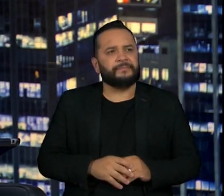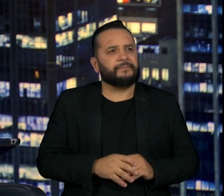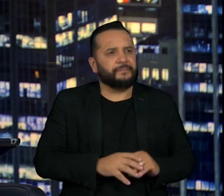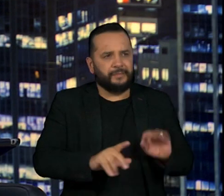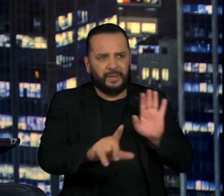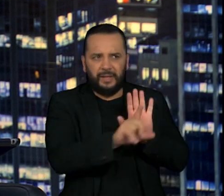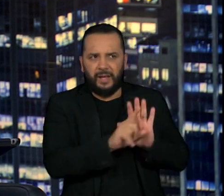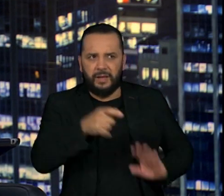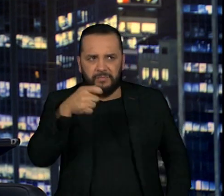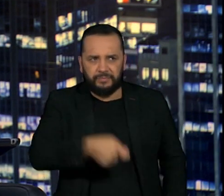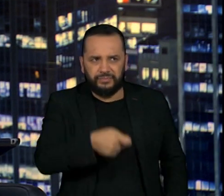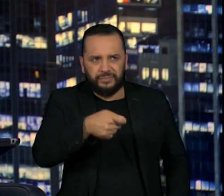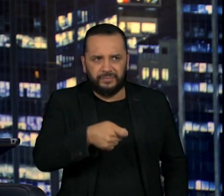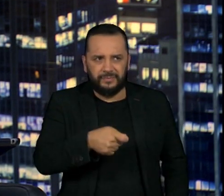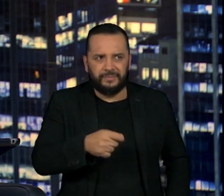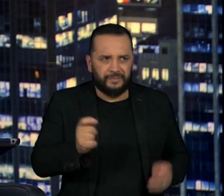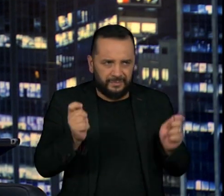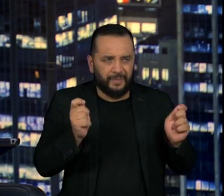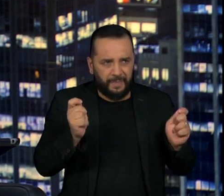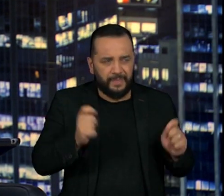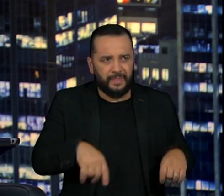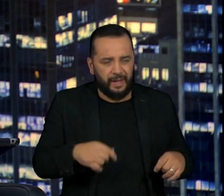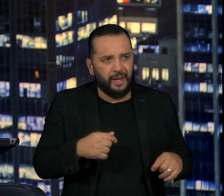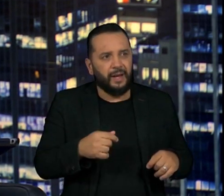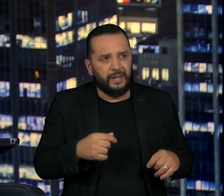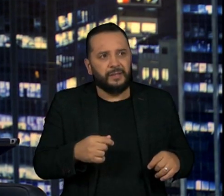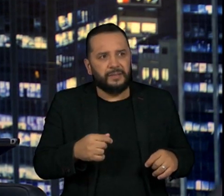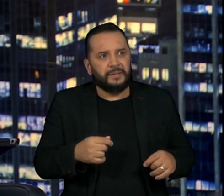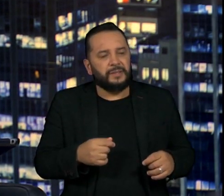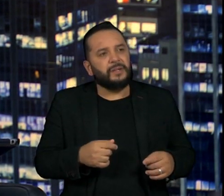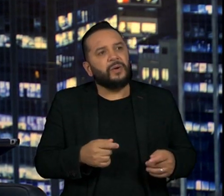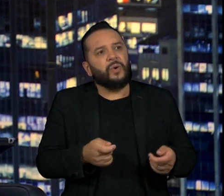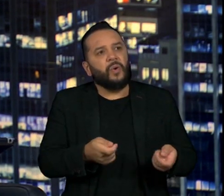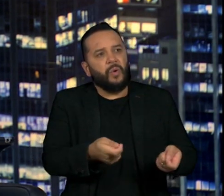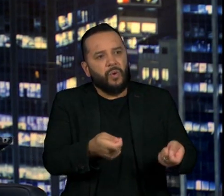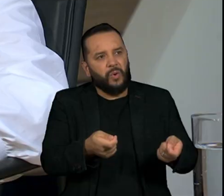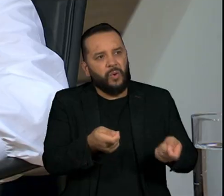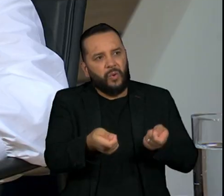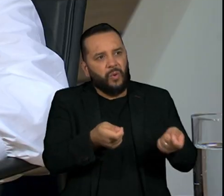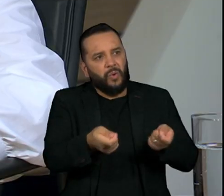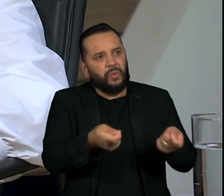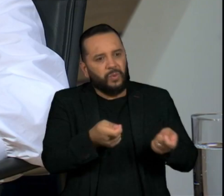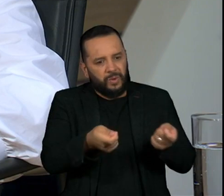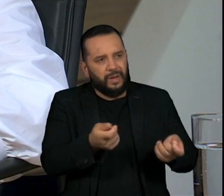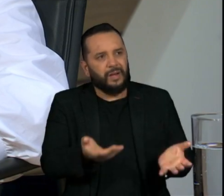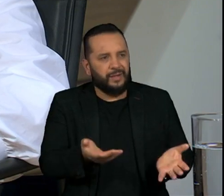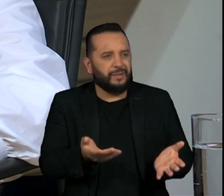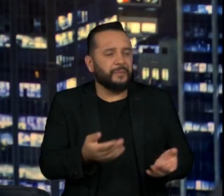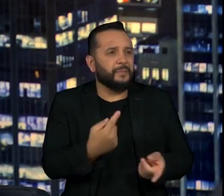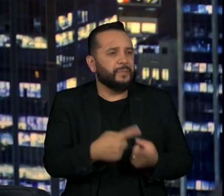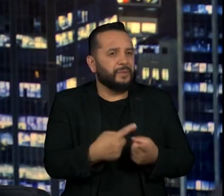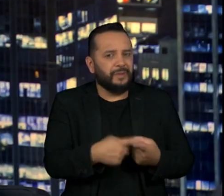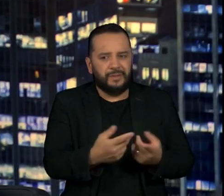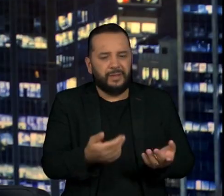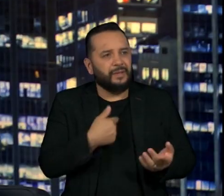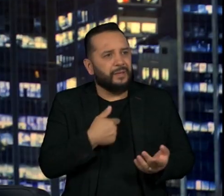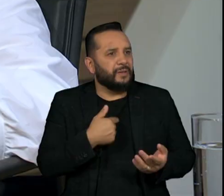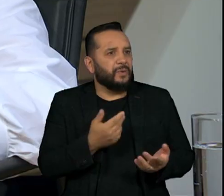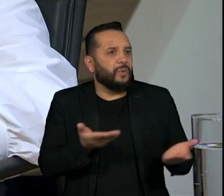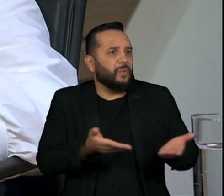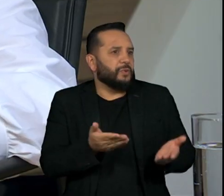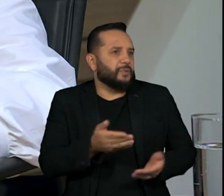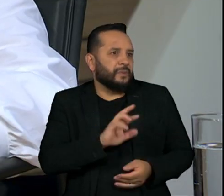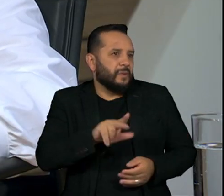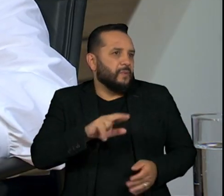seria uma forma de frear também, Cléo? Porque não é essa tipificação de crime de ódio para criminalizar isso, não é? O crime